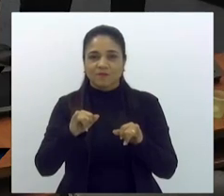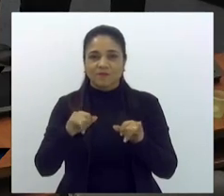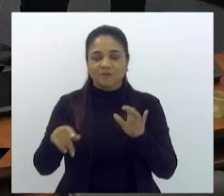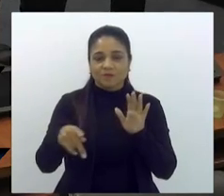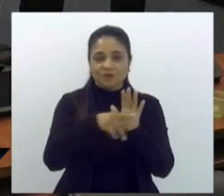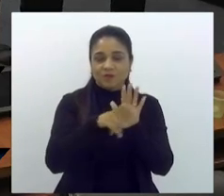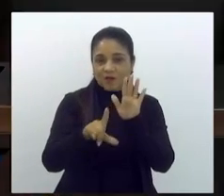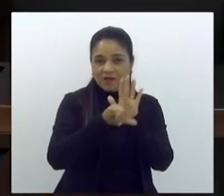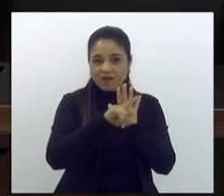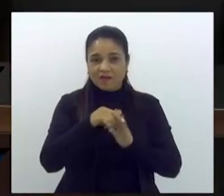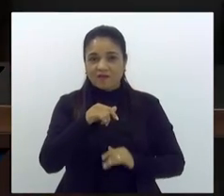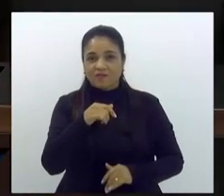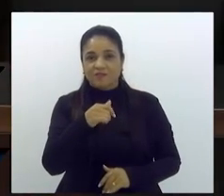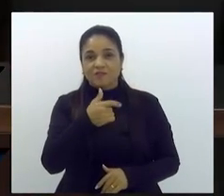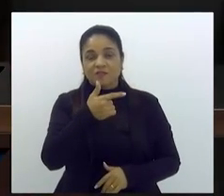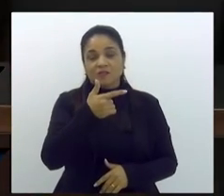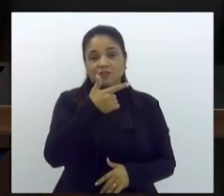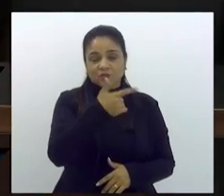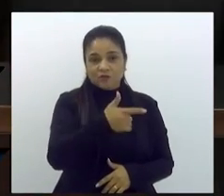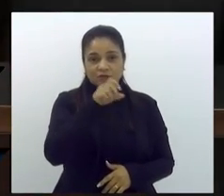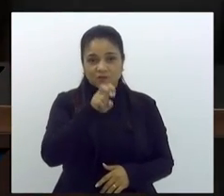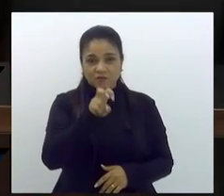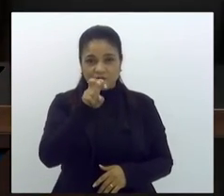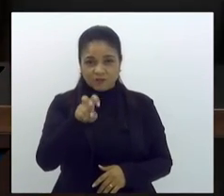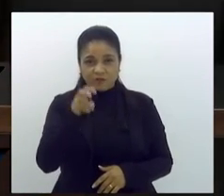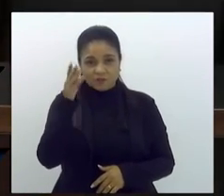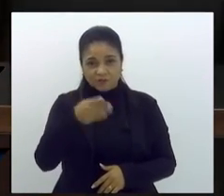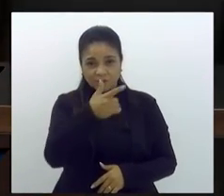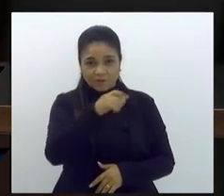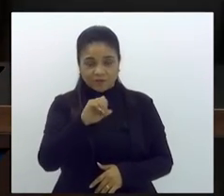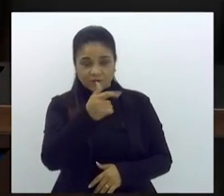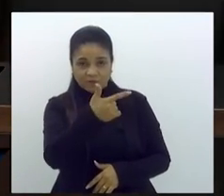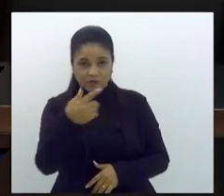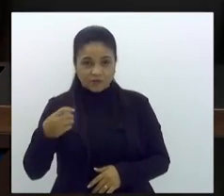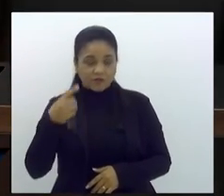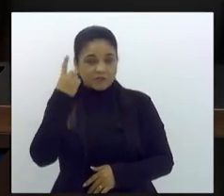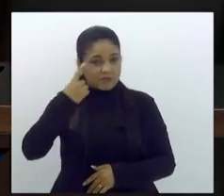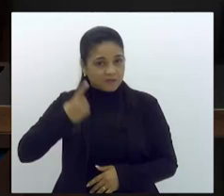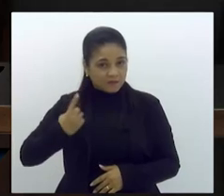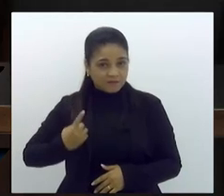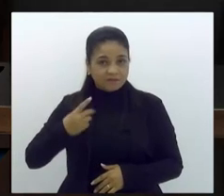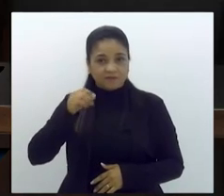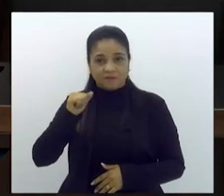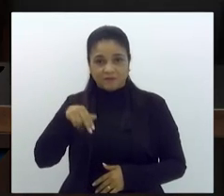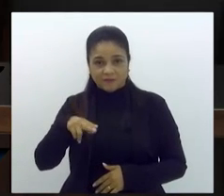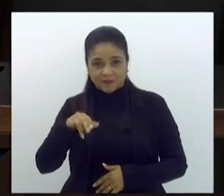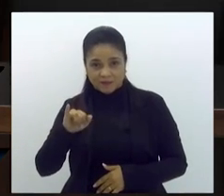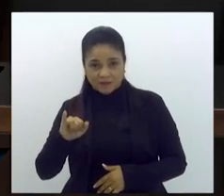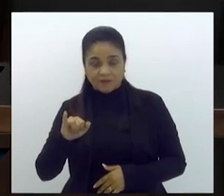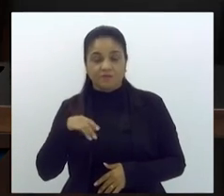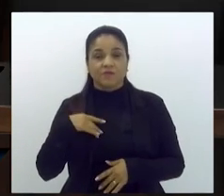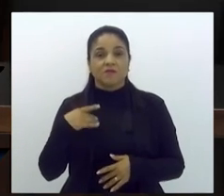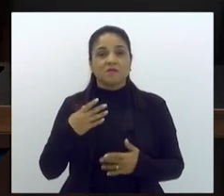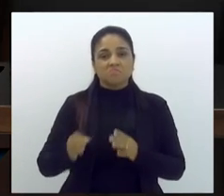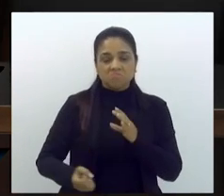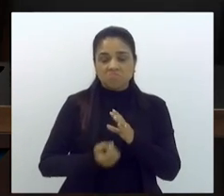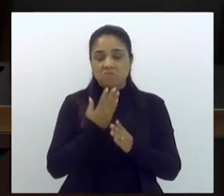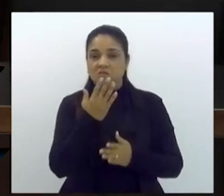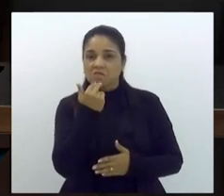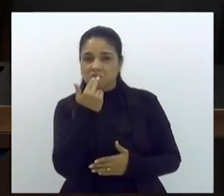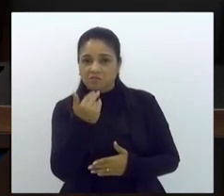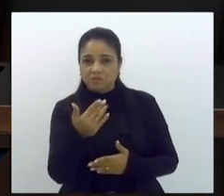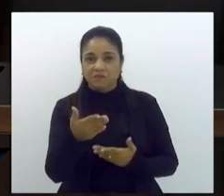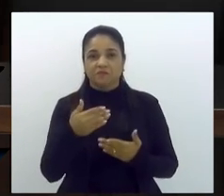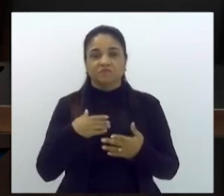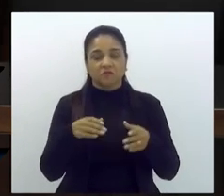projeto Lei número 255 de 23 de autoria deputada Dani Balbi que cria o programa Oasis alimentar pendente Aparecida das